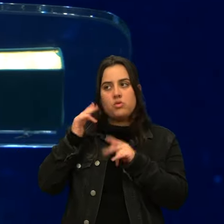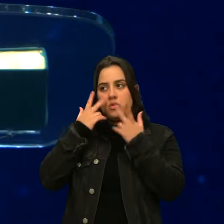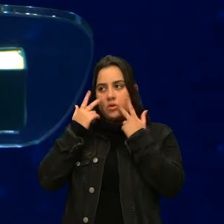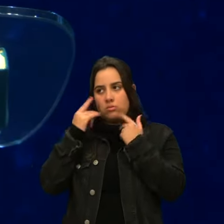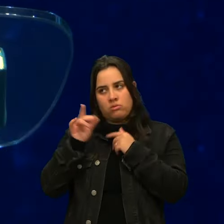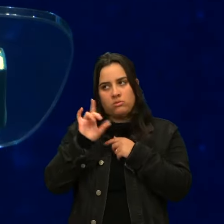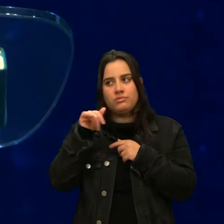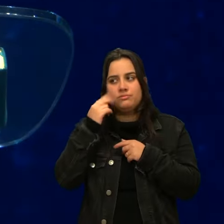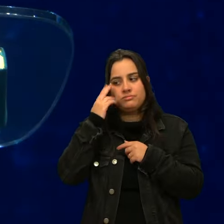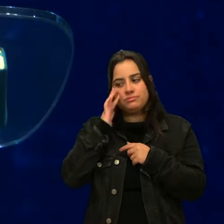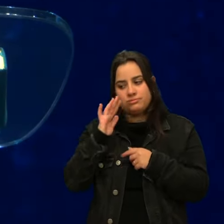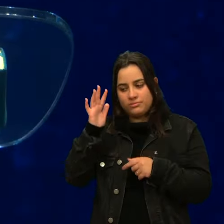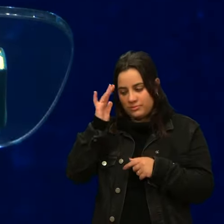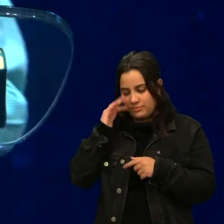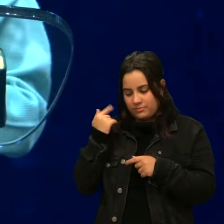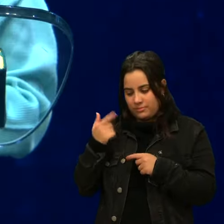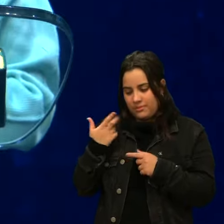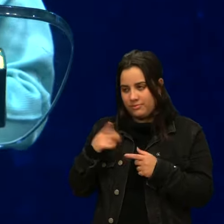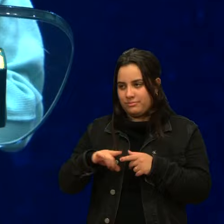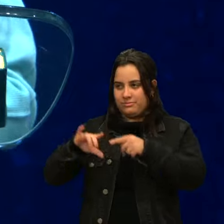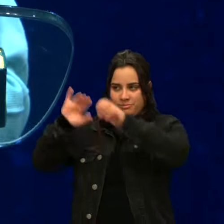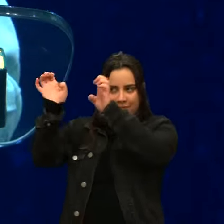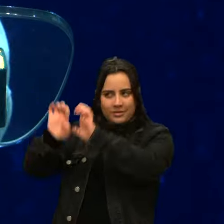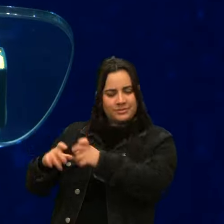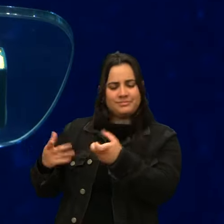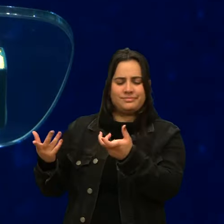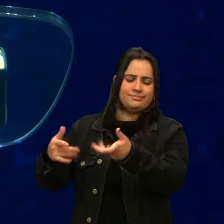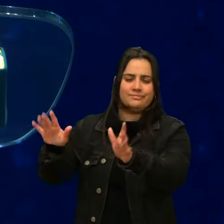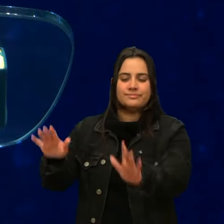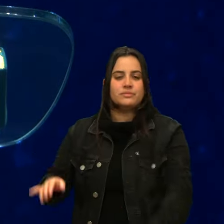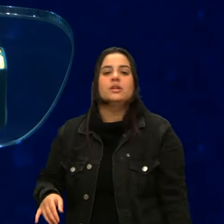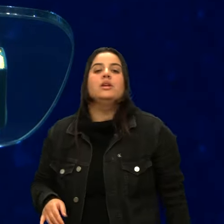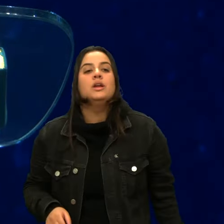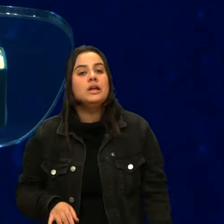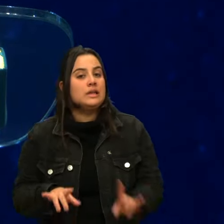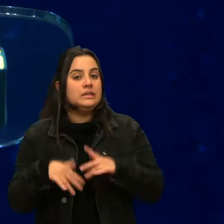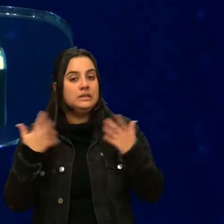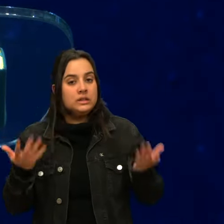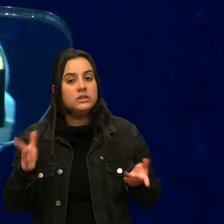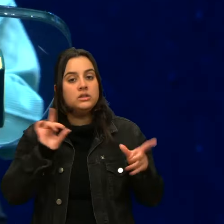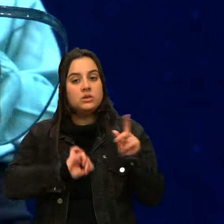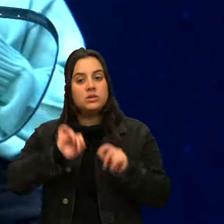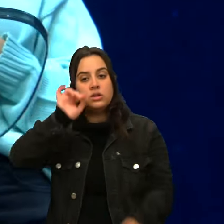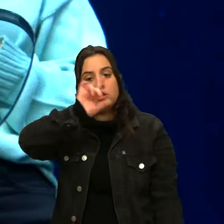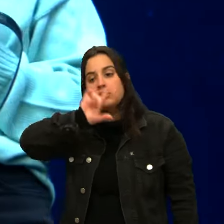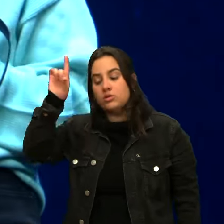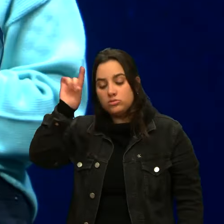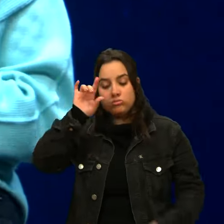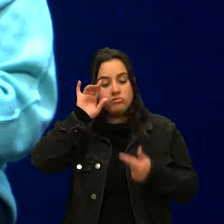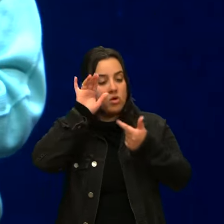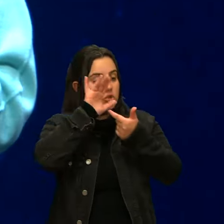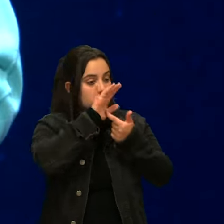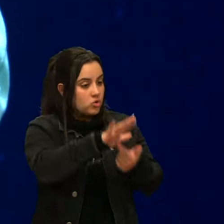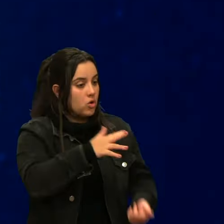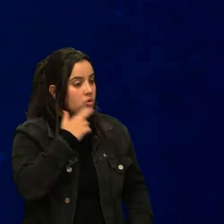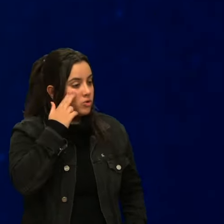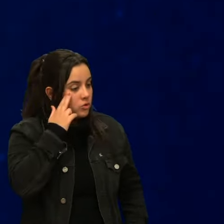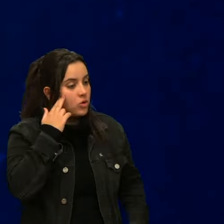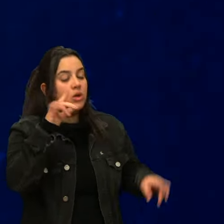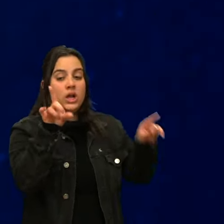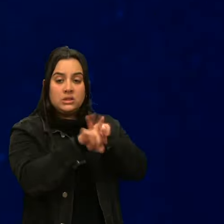bizarro, assim, uma estátua, enfim. E mesmo assim, Deus revelou o sonho e revelou o significado